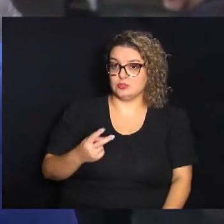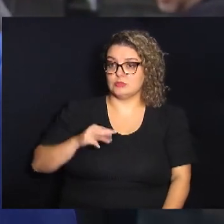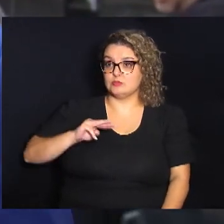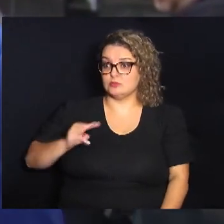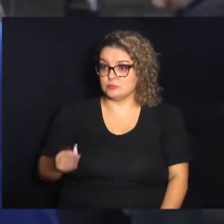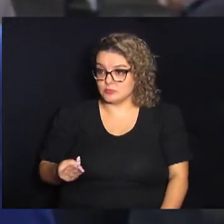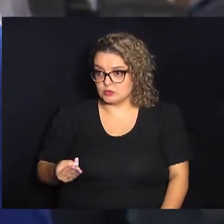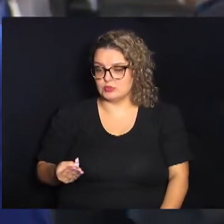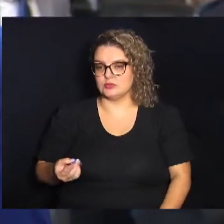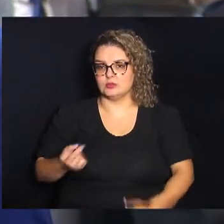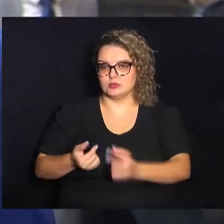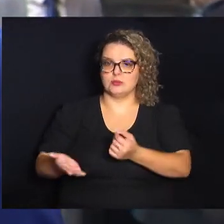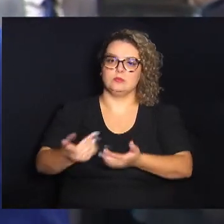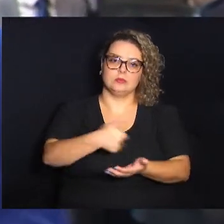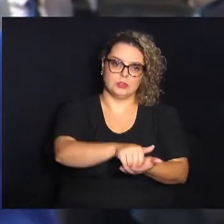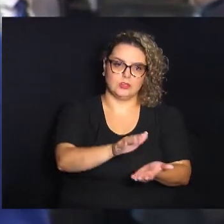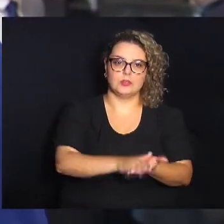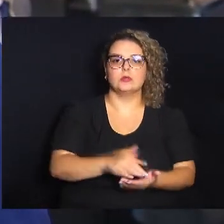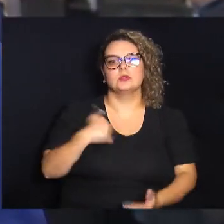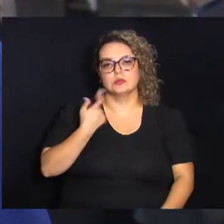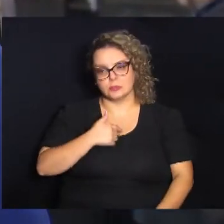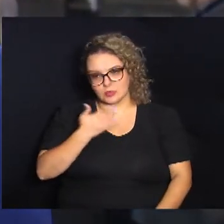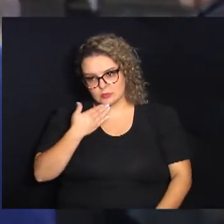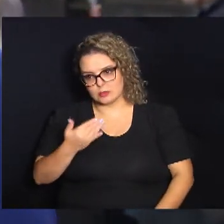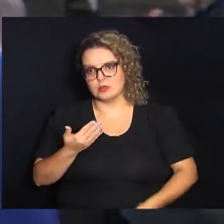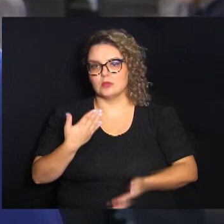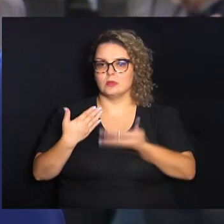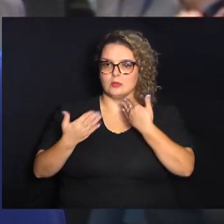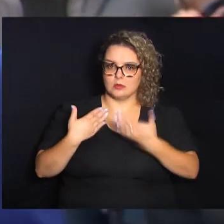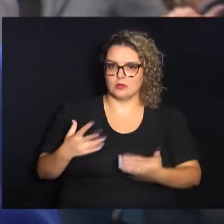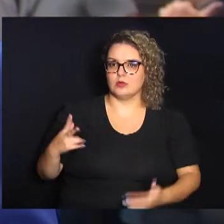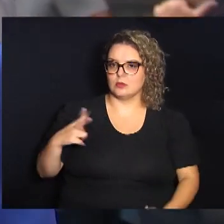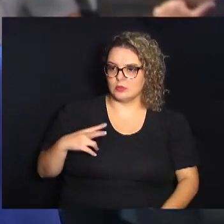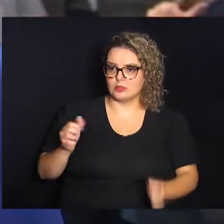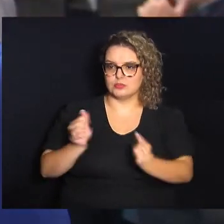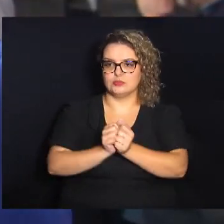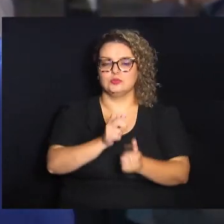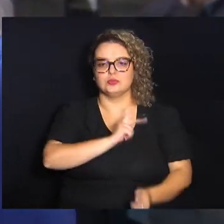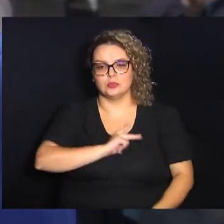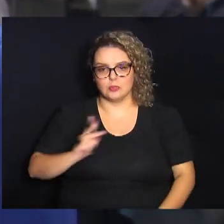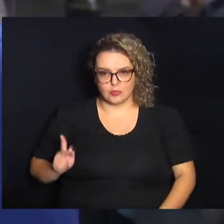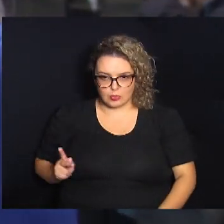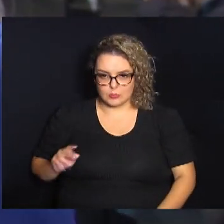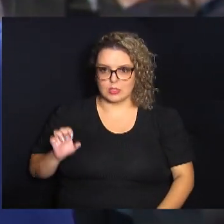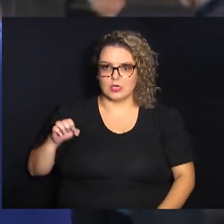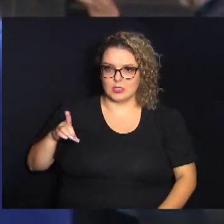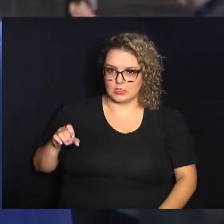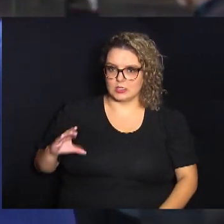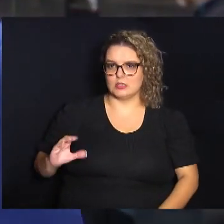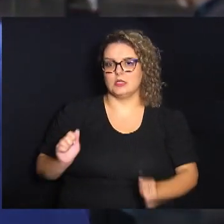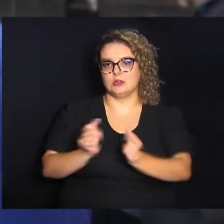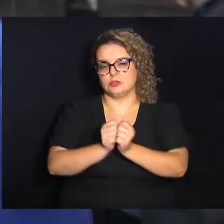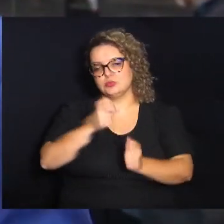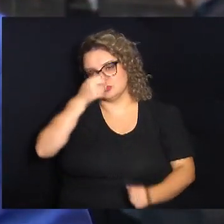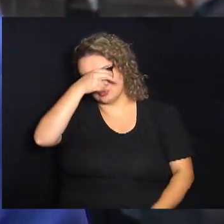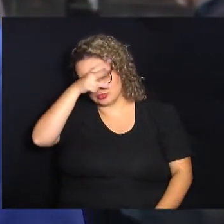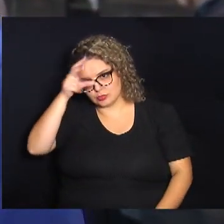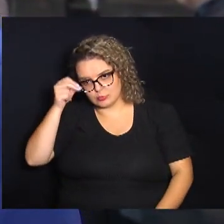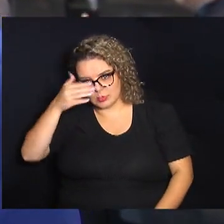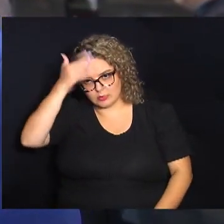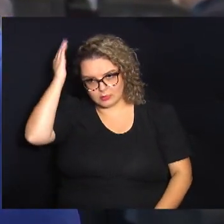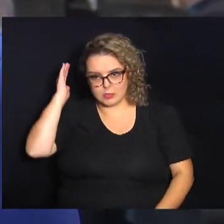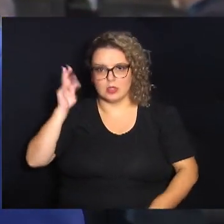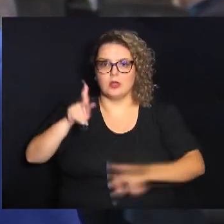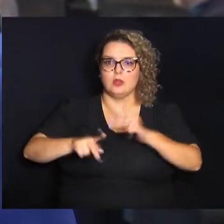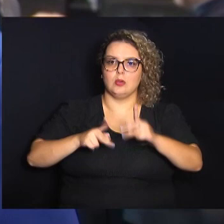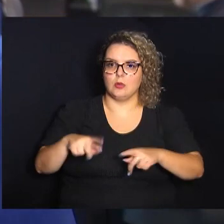de multa. Então, a gente vai solicitar, vai ter uma conversa pessoal junto com o presidente da INDEC, com o prefeito Dário, porque a população